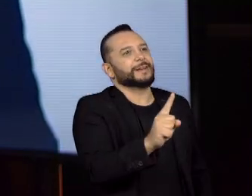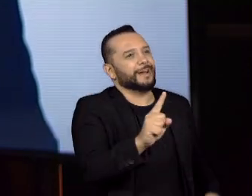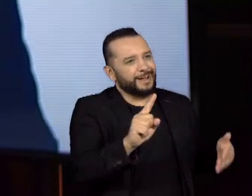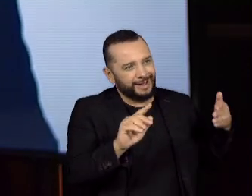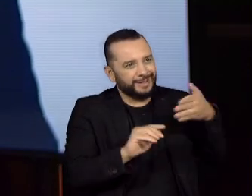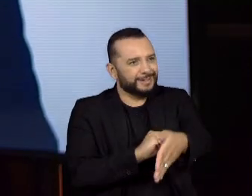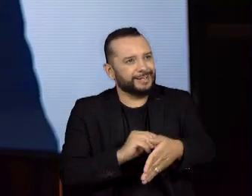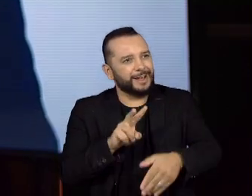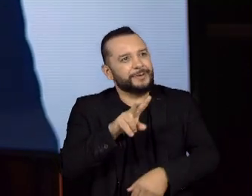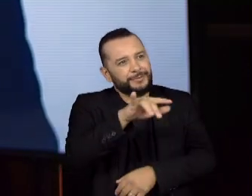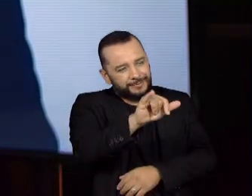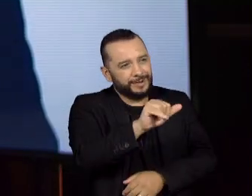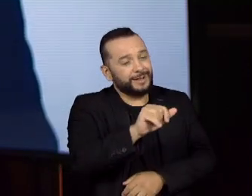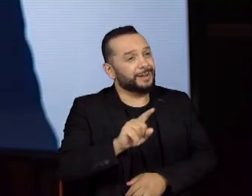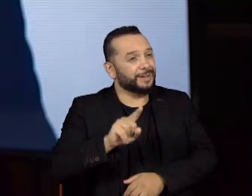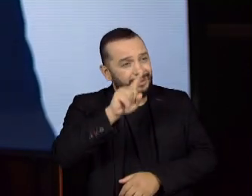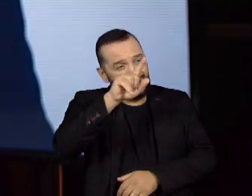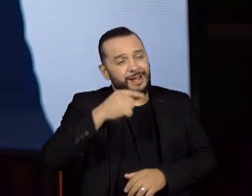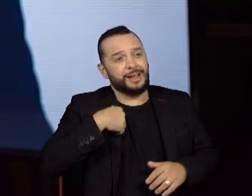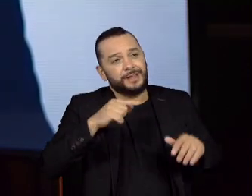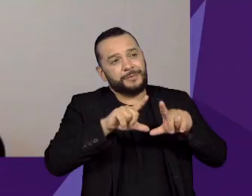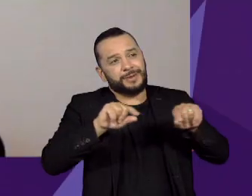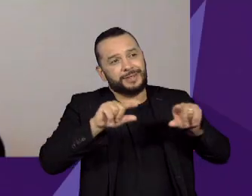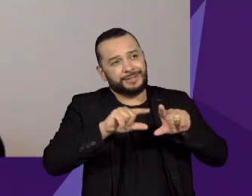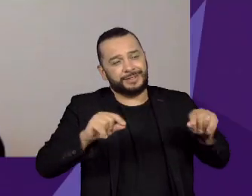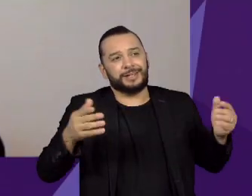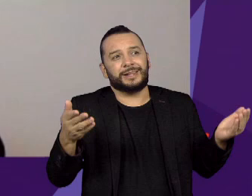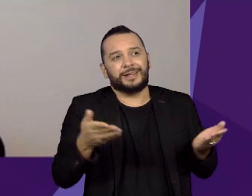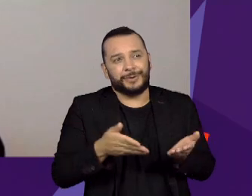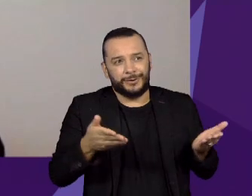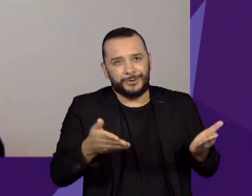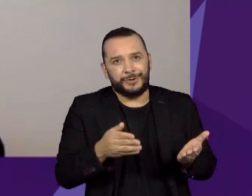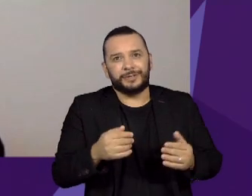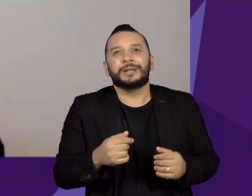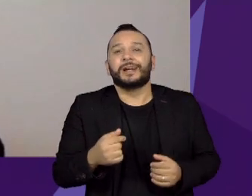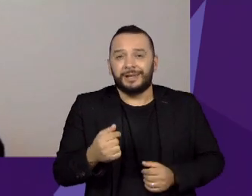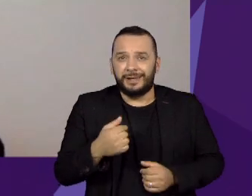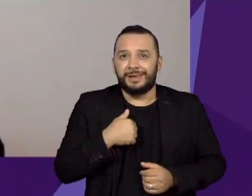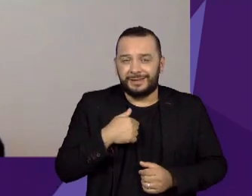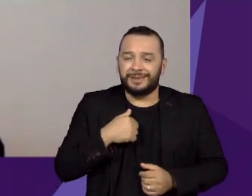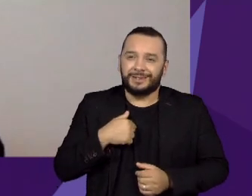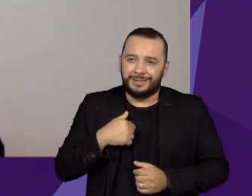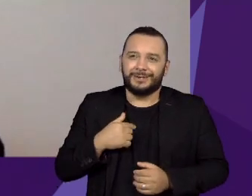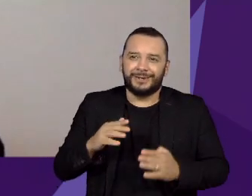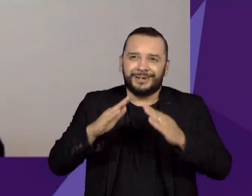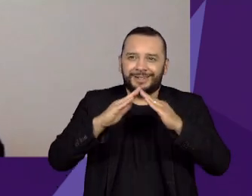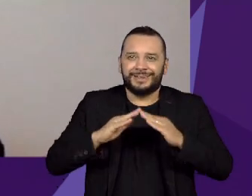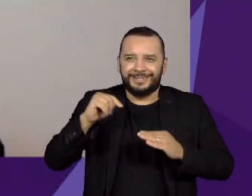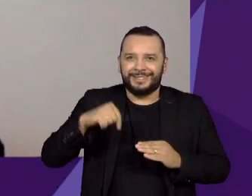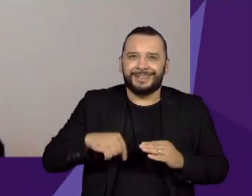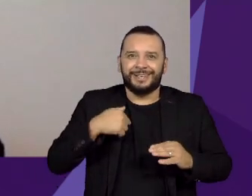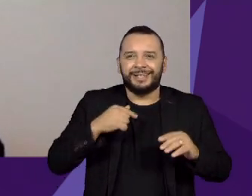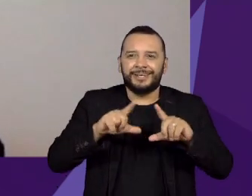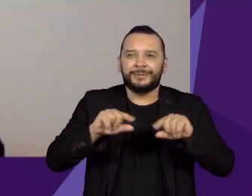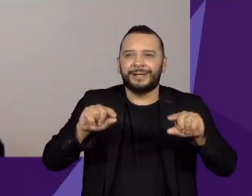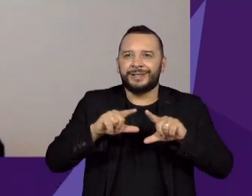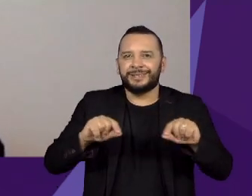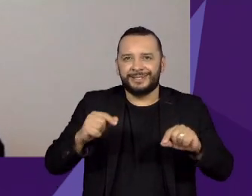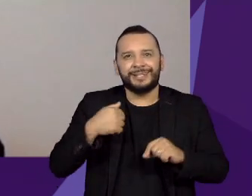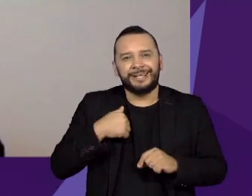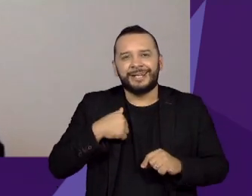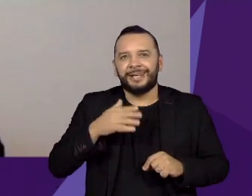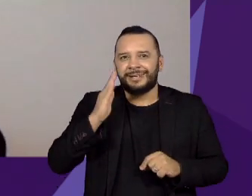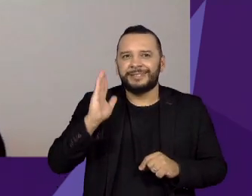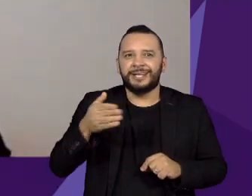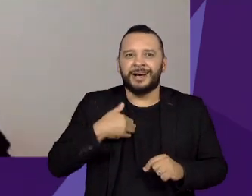em Brasília, por acaso, hoje, durante hoje eu estou em Brasília, é por acaso. Por acaso. Esse nosso programa já estava marcado há um